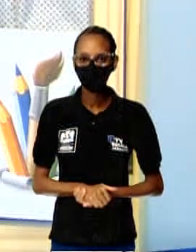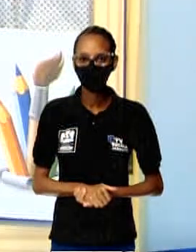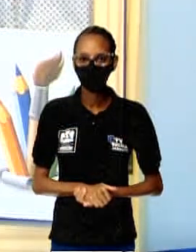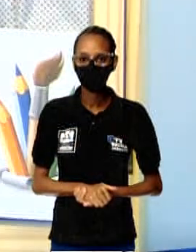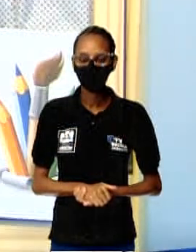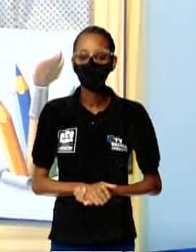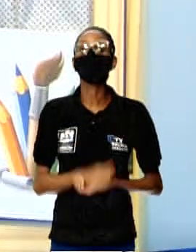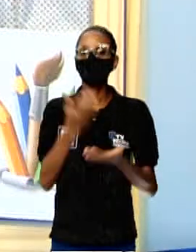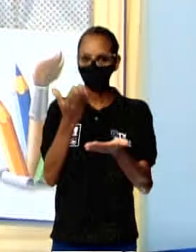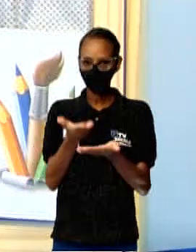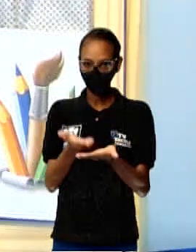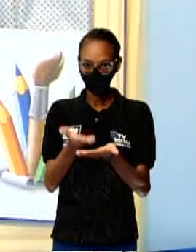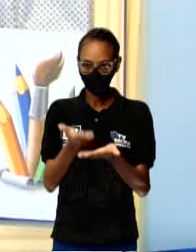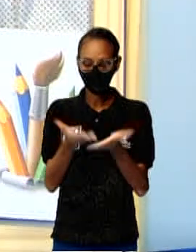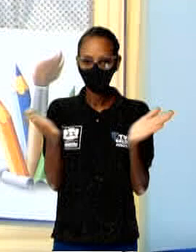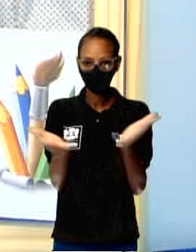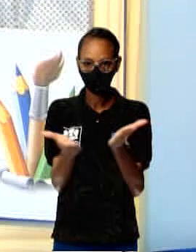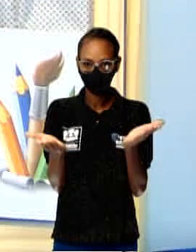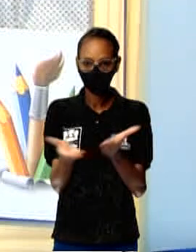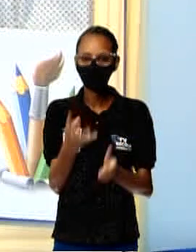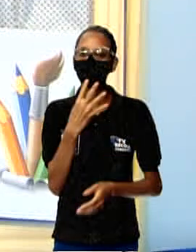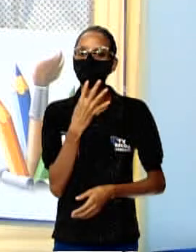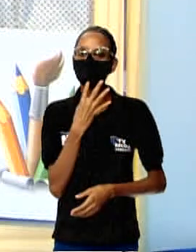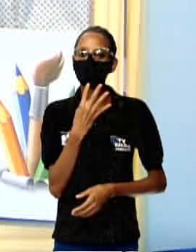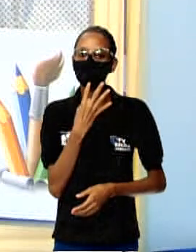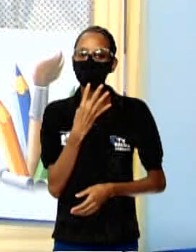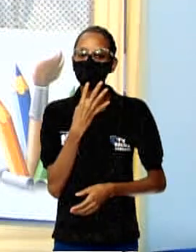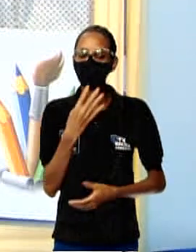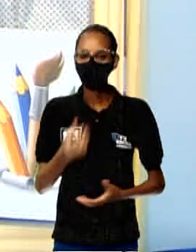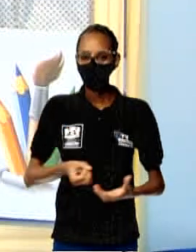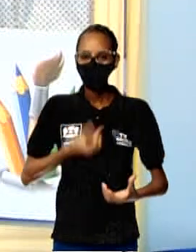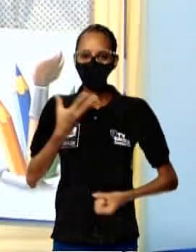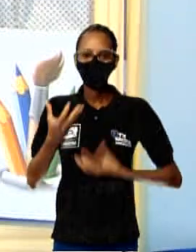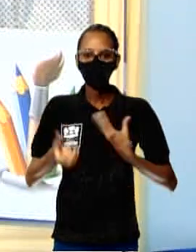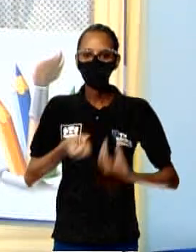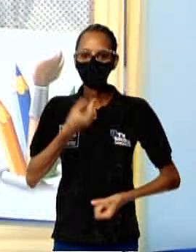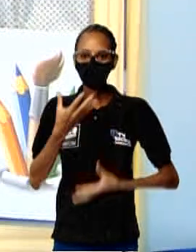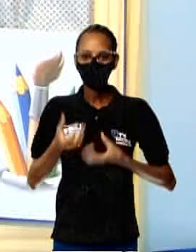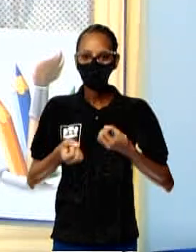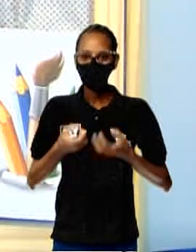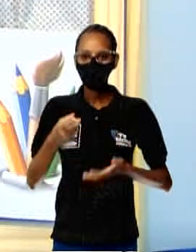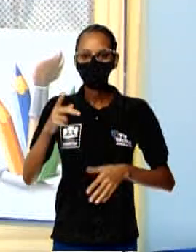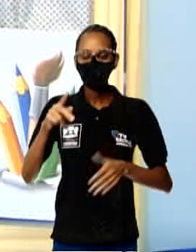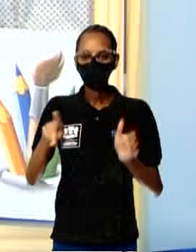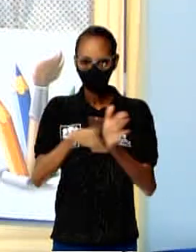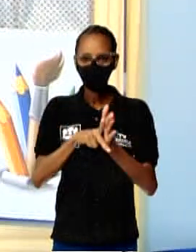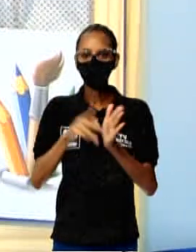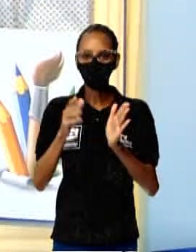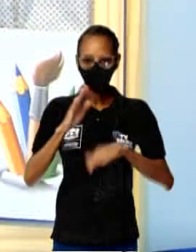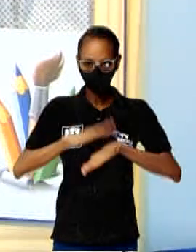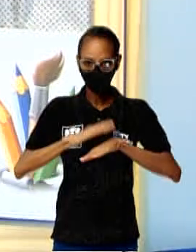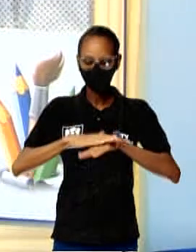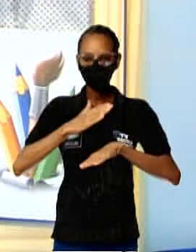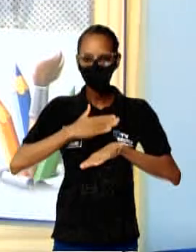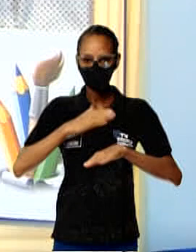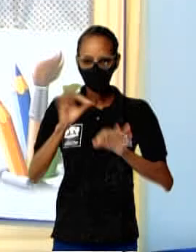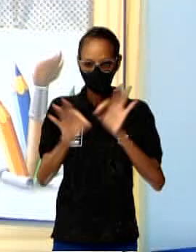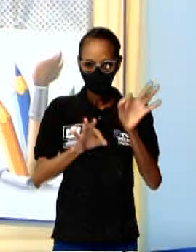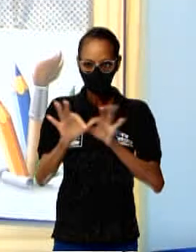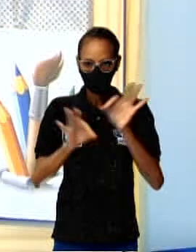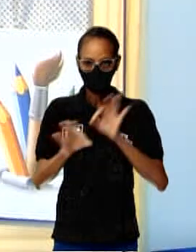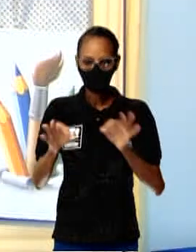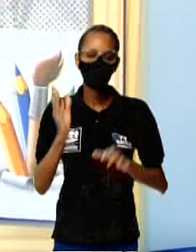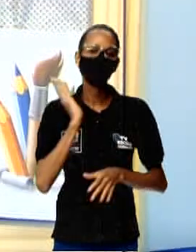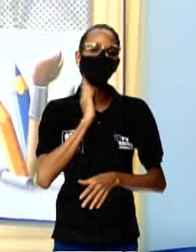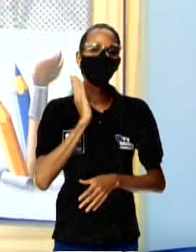e na aula de hoje nós iremos conhecer um poema de minha autoria vamos conhecer atentem a minha